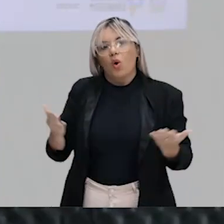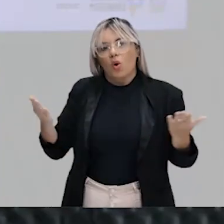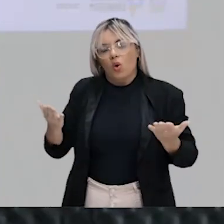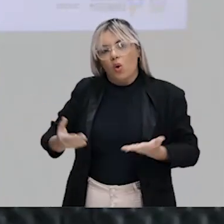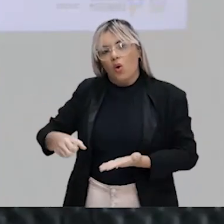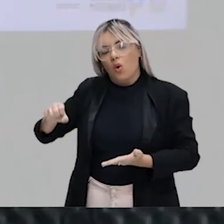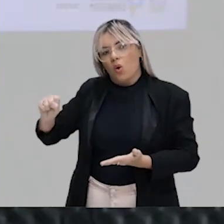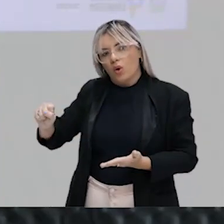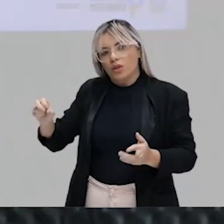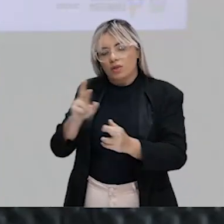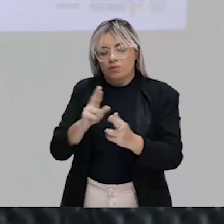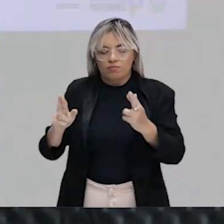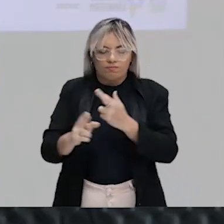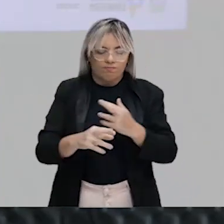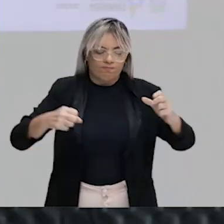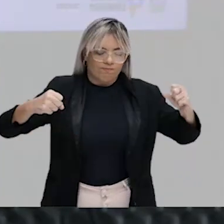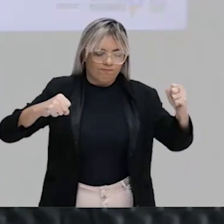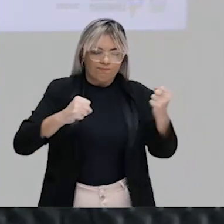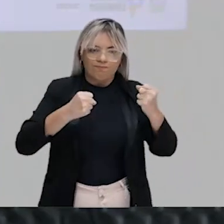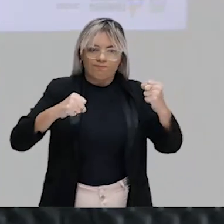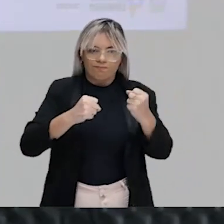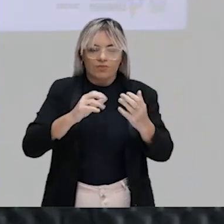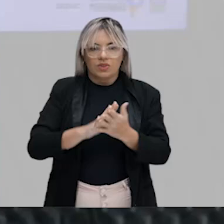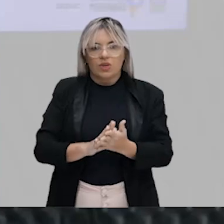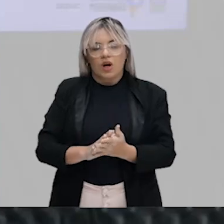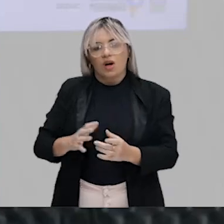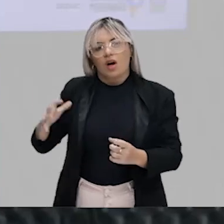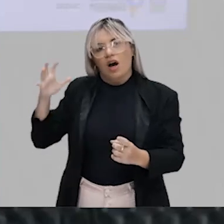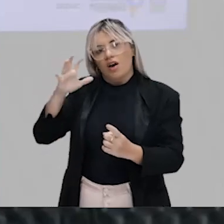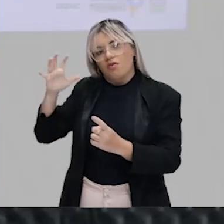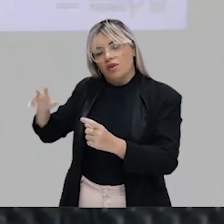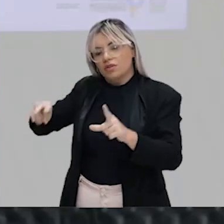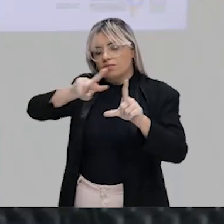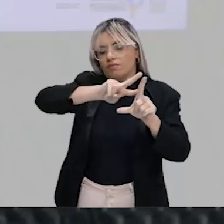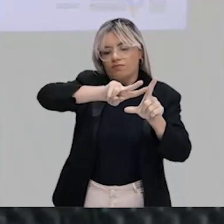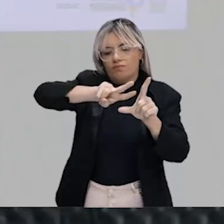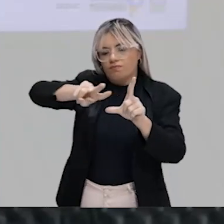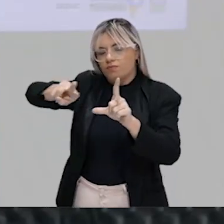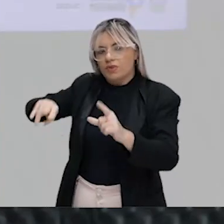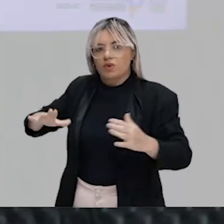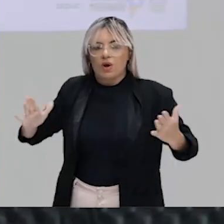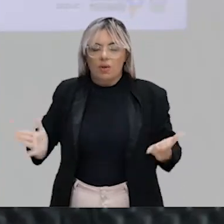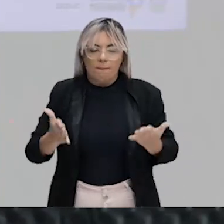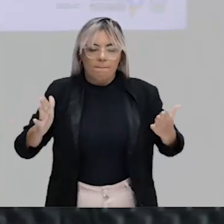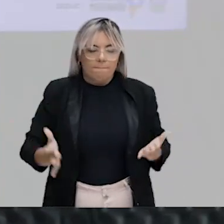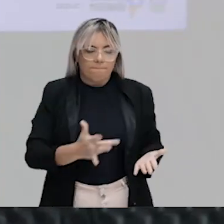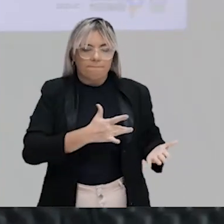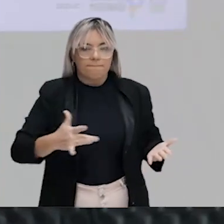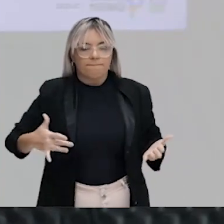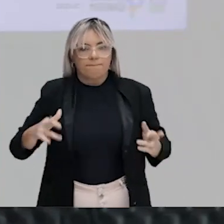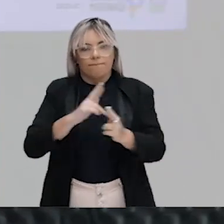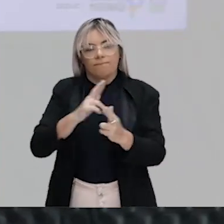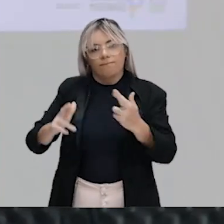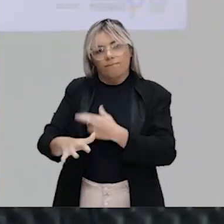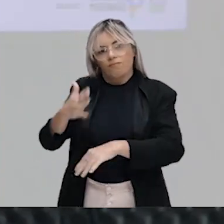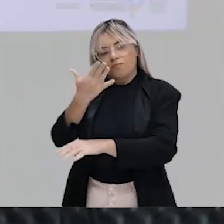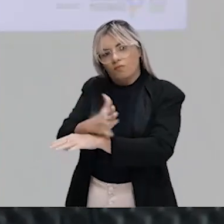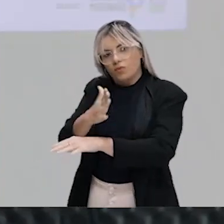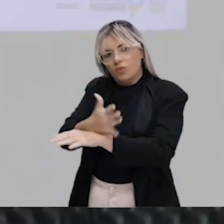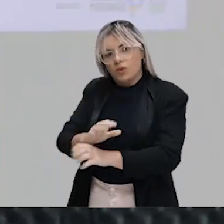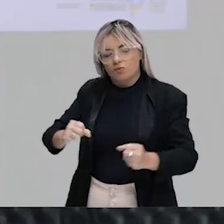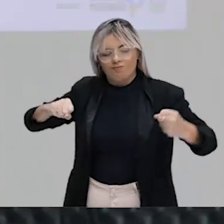para as lutas. E hoje nós iremos falar da influência da mídia e promoção da saúde relacionada às práticas